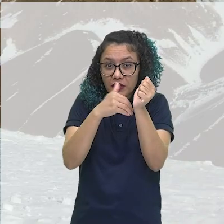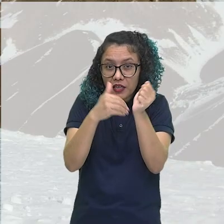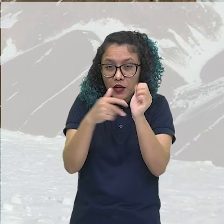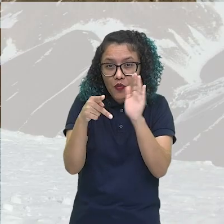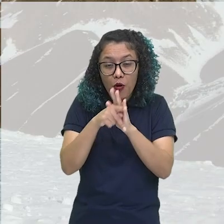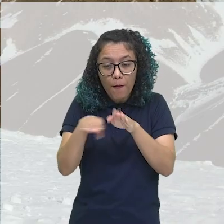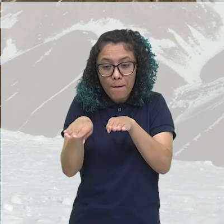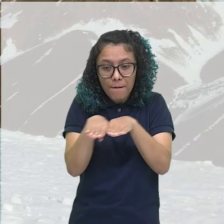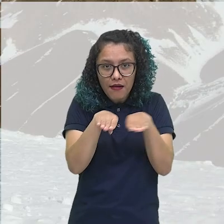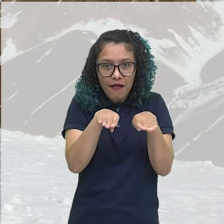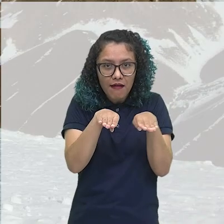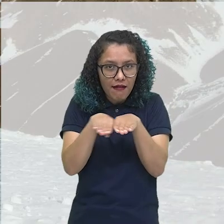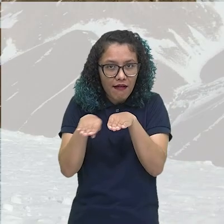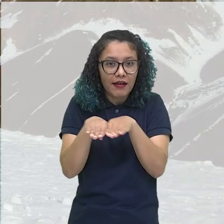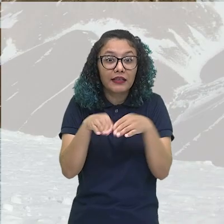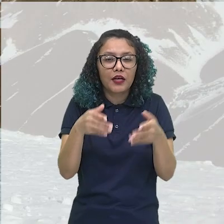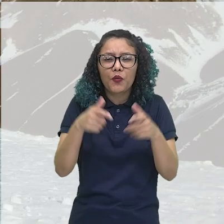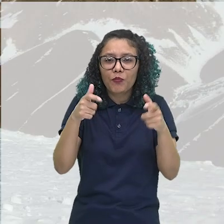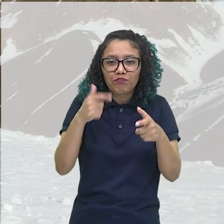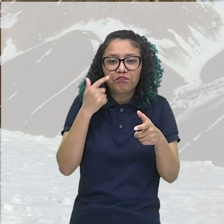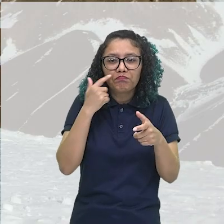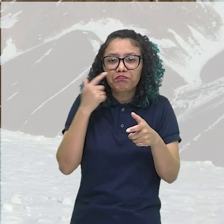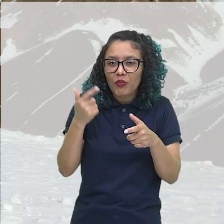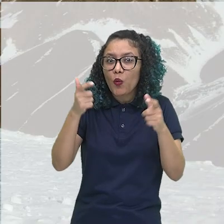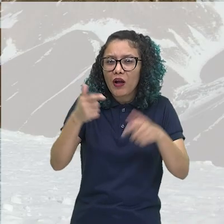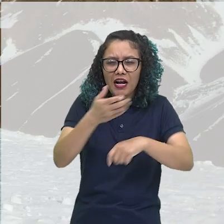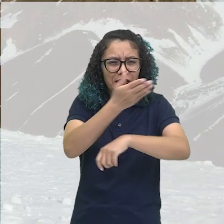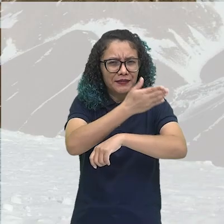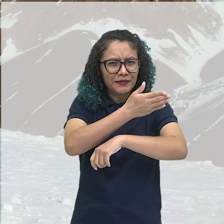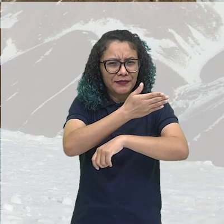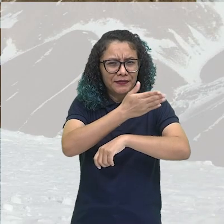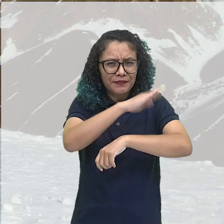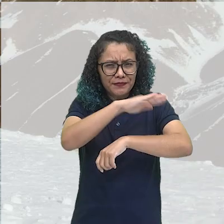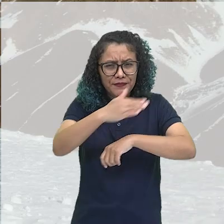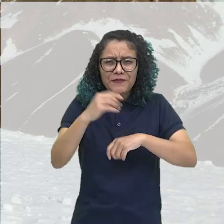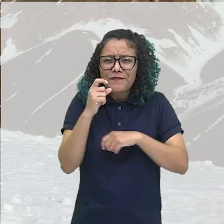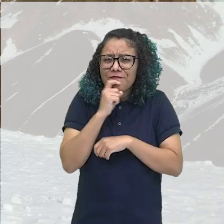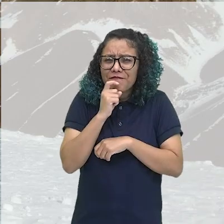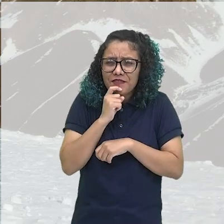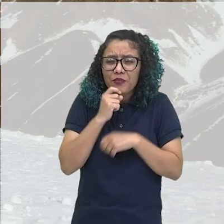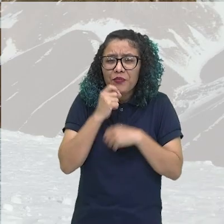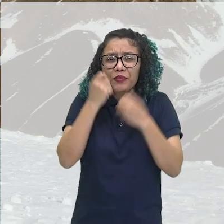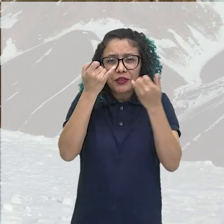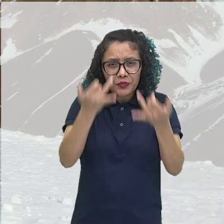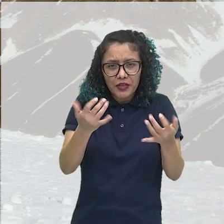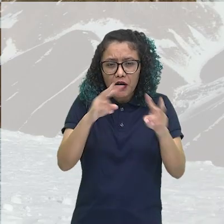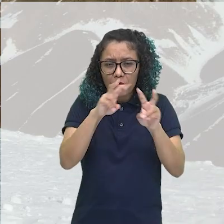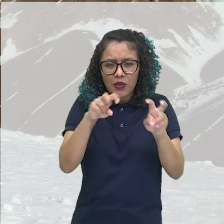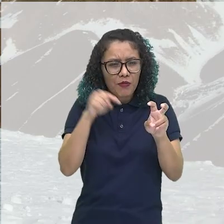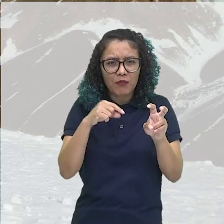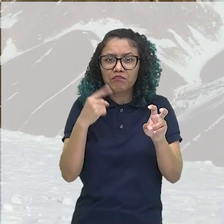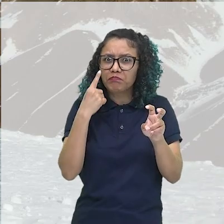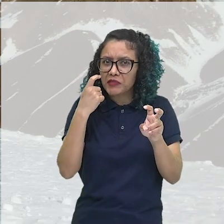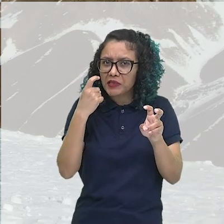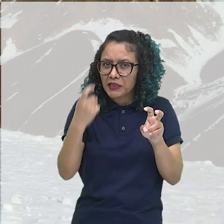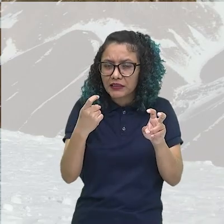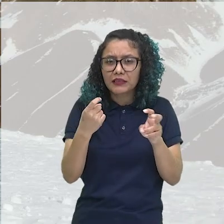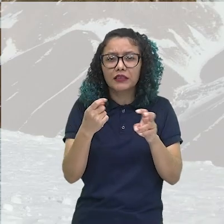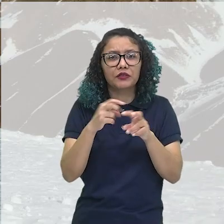tectônicas. Então eu estou aqui nesse ambiente, ó, inclusive muito frio, para poder falar desse tema muito interessante que são as